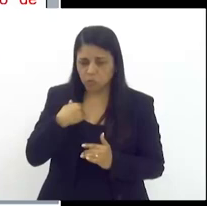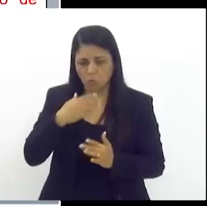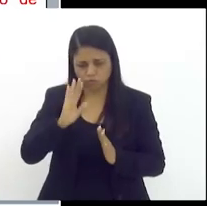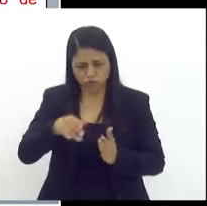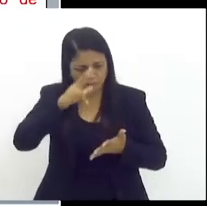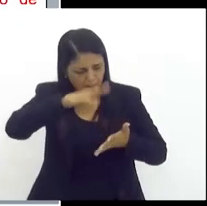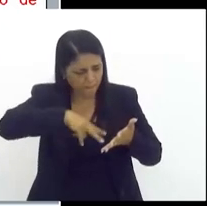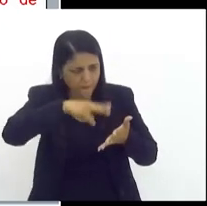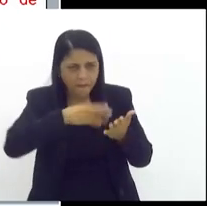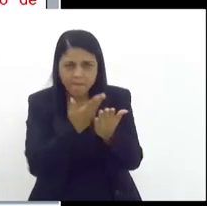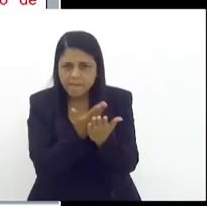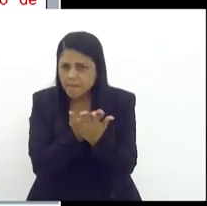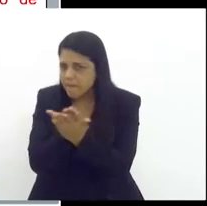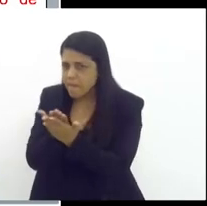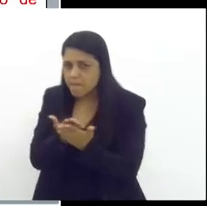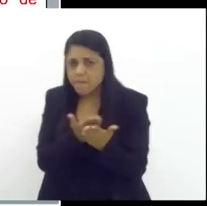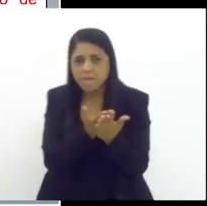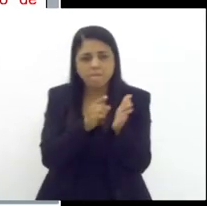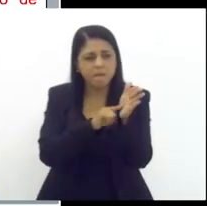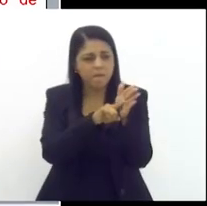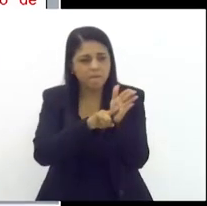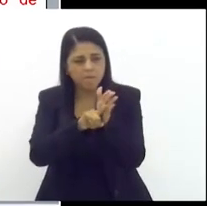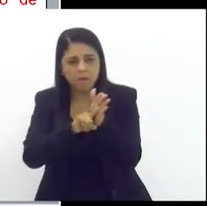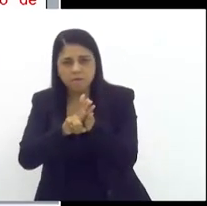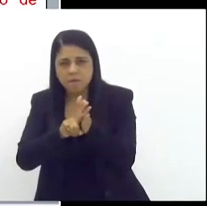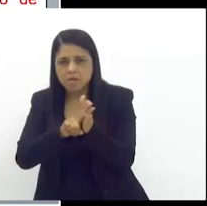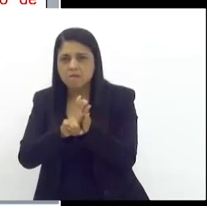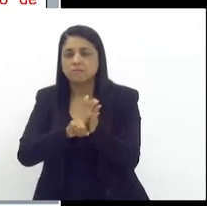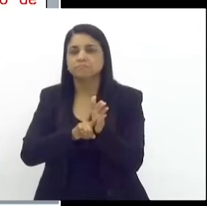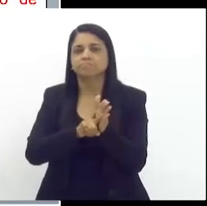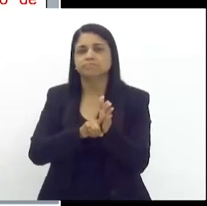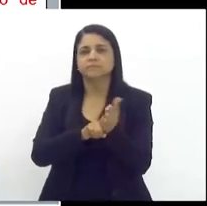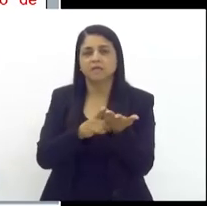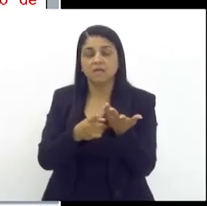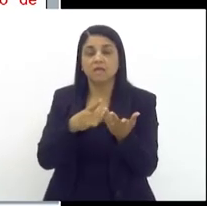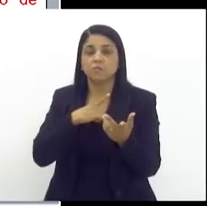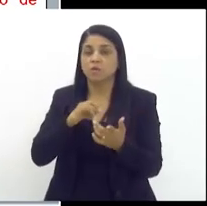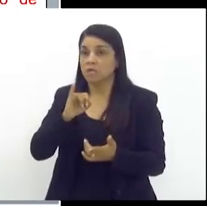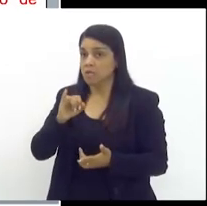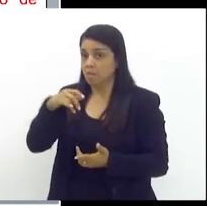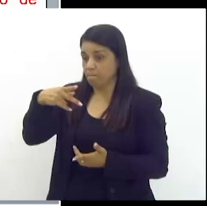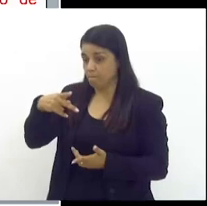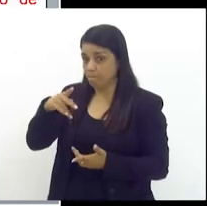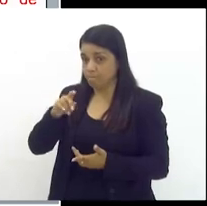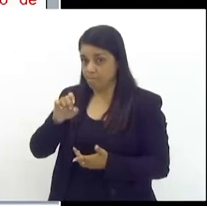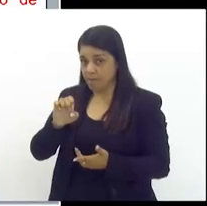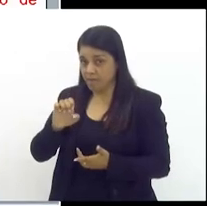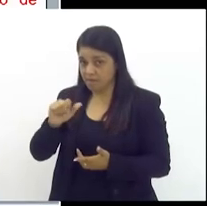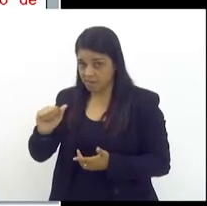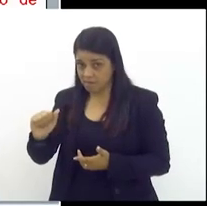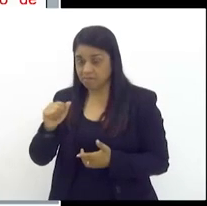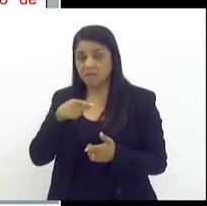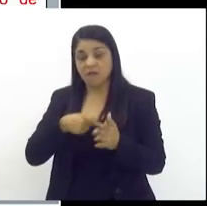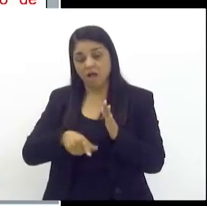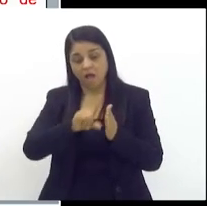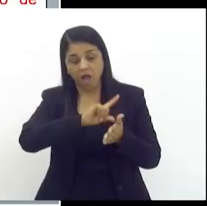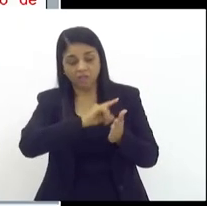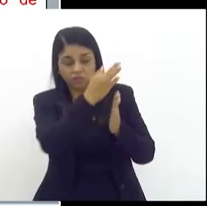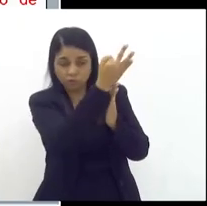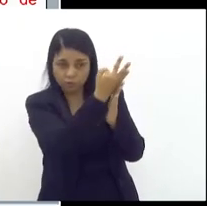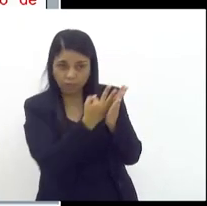até pelas simulação do simulação antes do texto da reforma